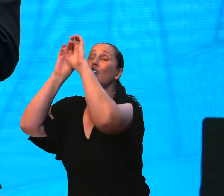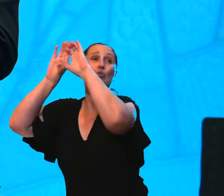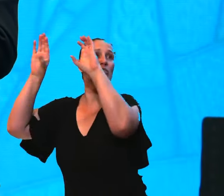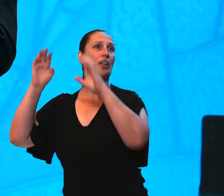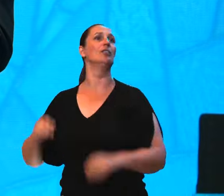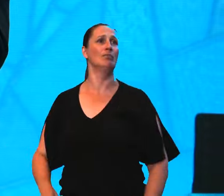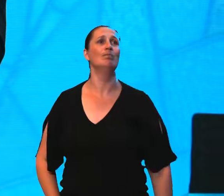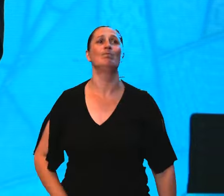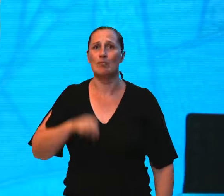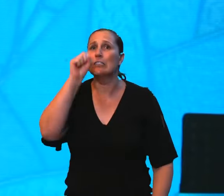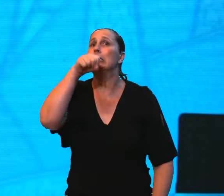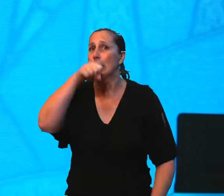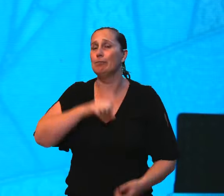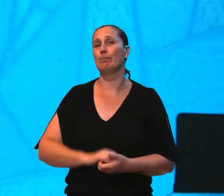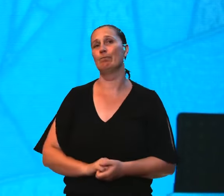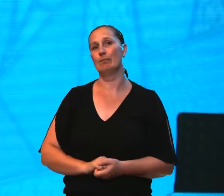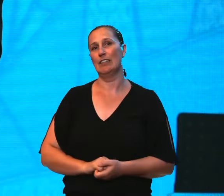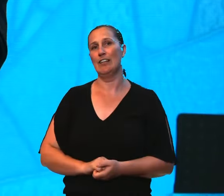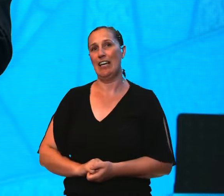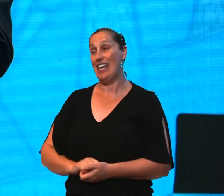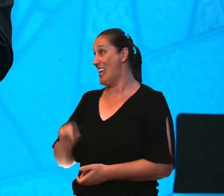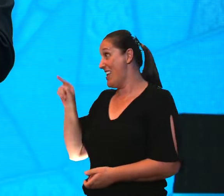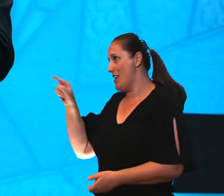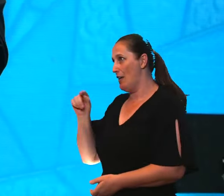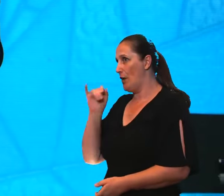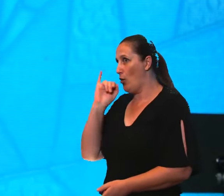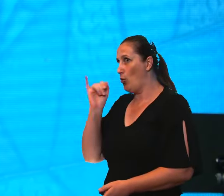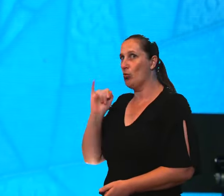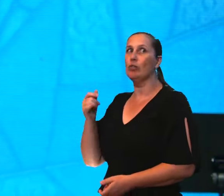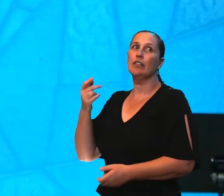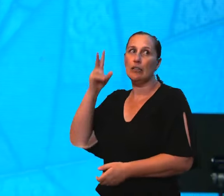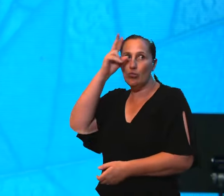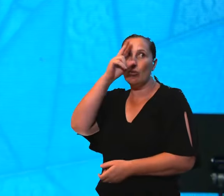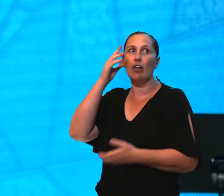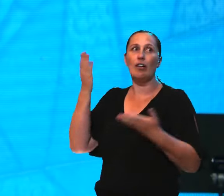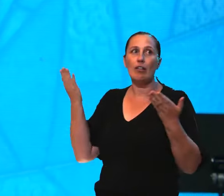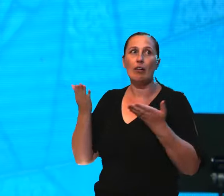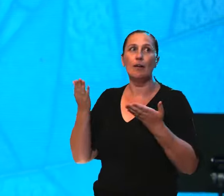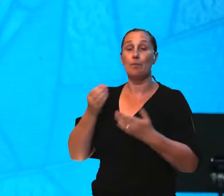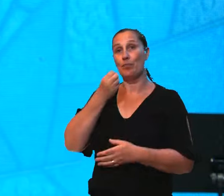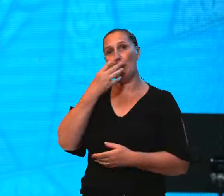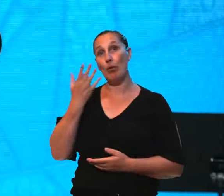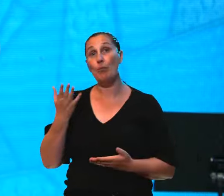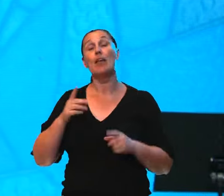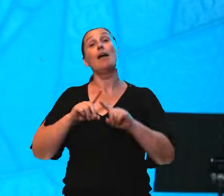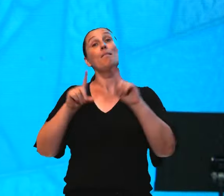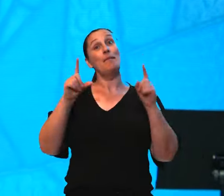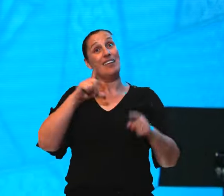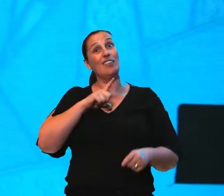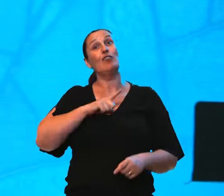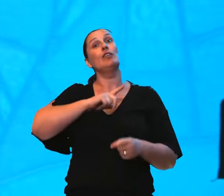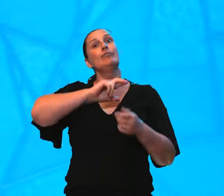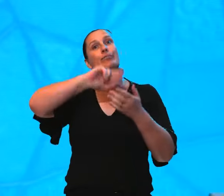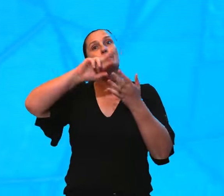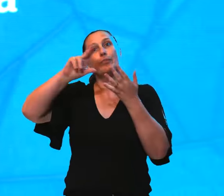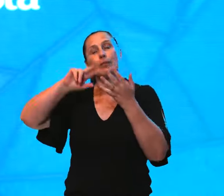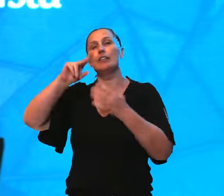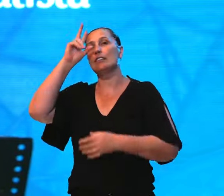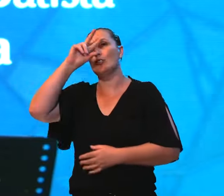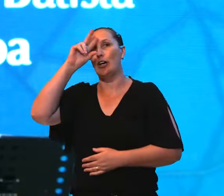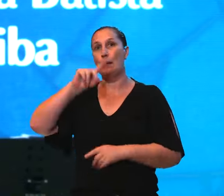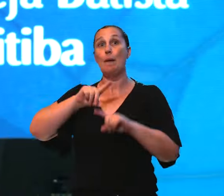negócio e aí ele fica contando essas histórias acaba comigo tá bom mas teve outras teve outras